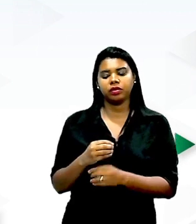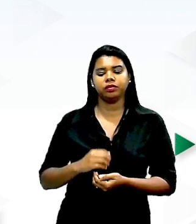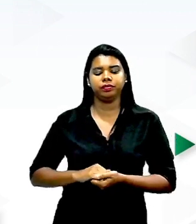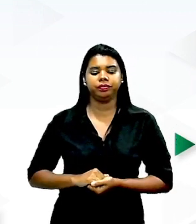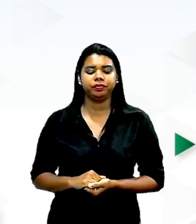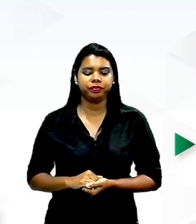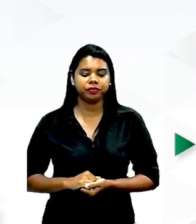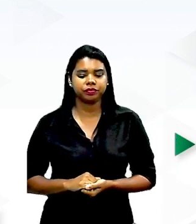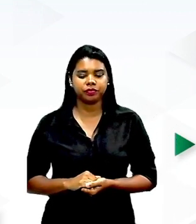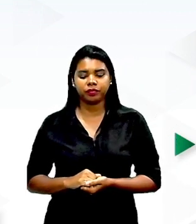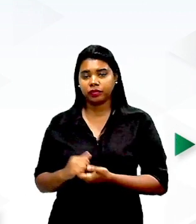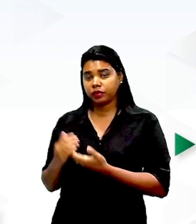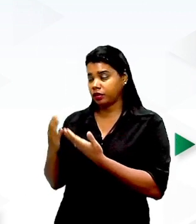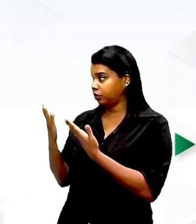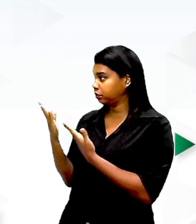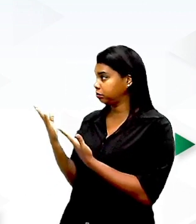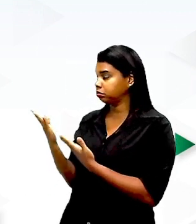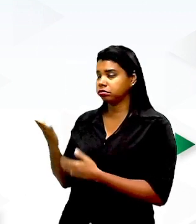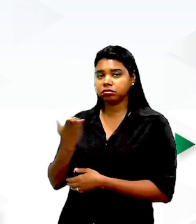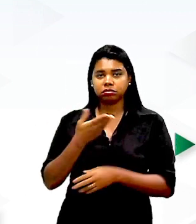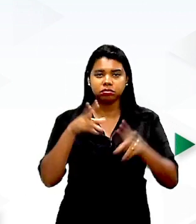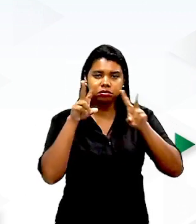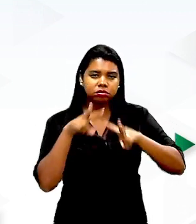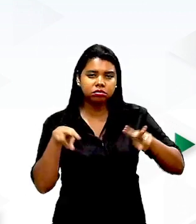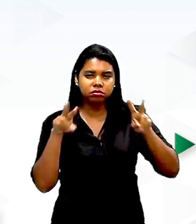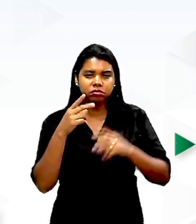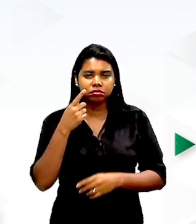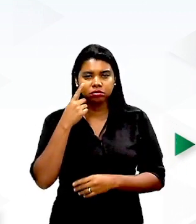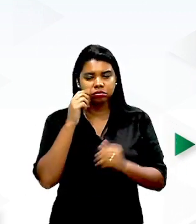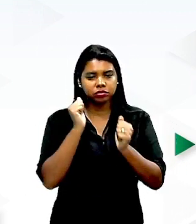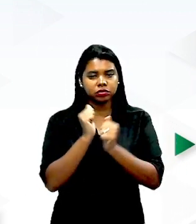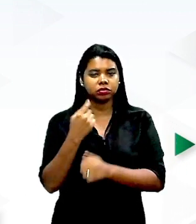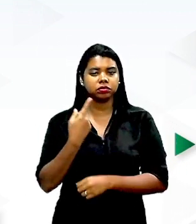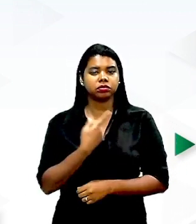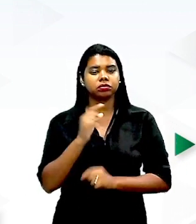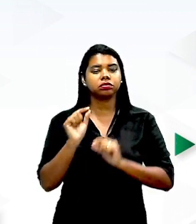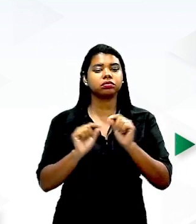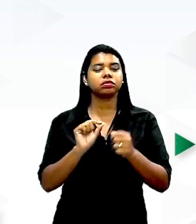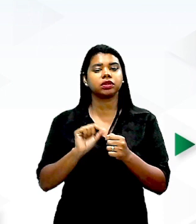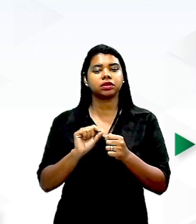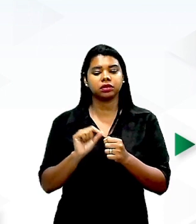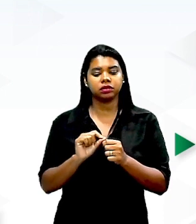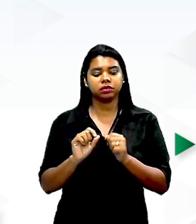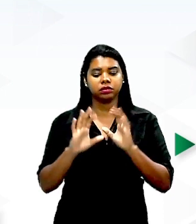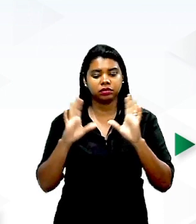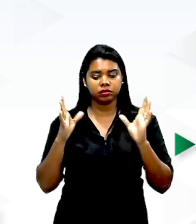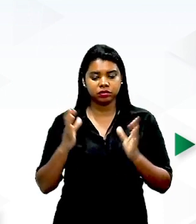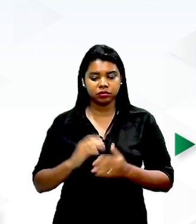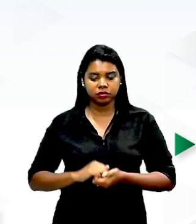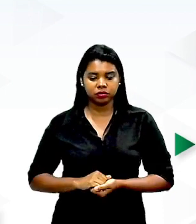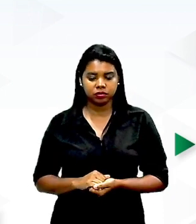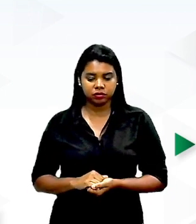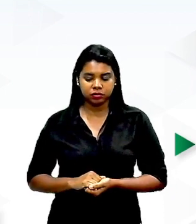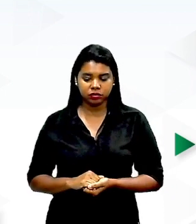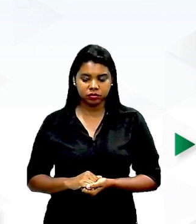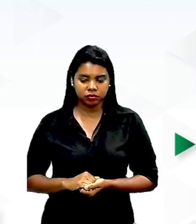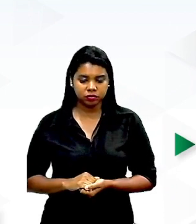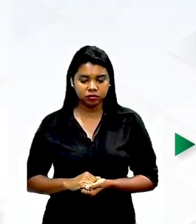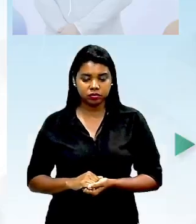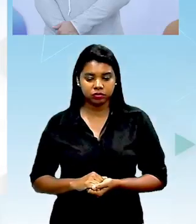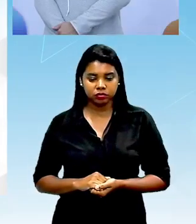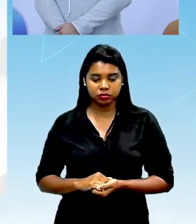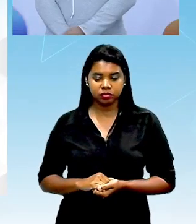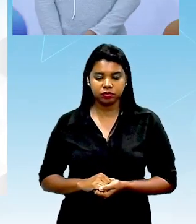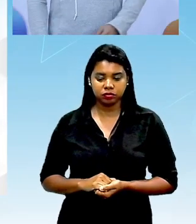3x? Do jeito que está aí na figura que você está visualizando conosco. O que é que eu vou fazer? Claro, né? Traz para aqui, Manuel. Por